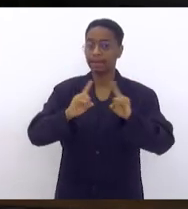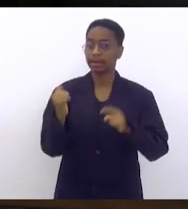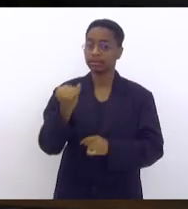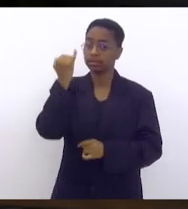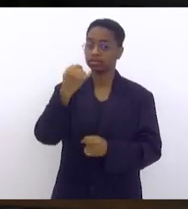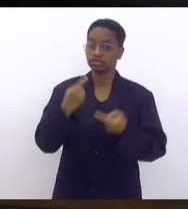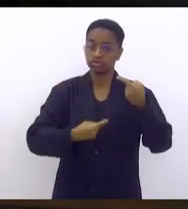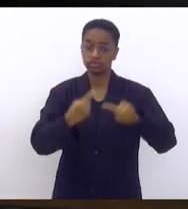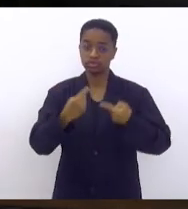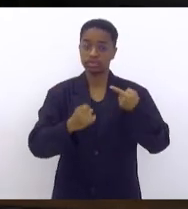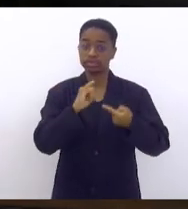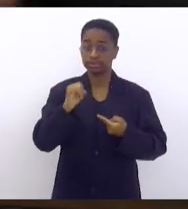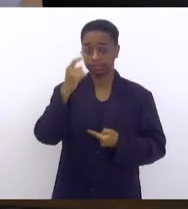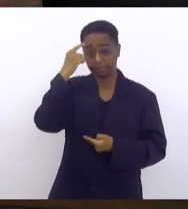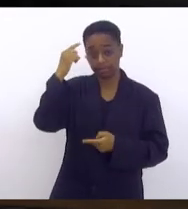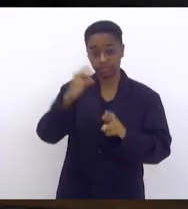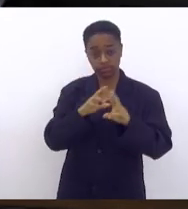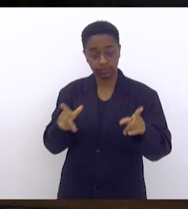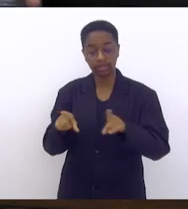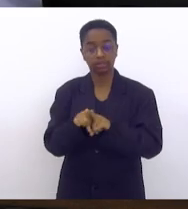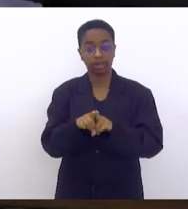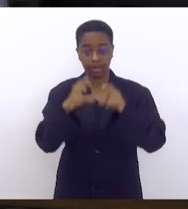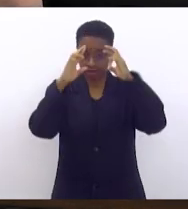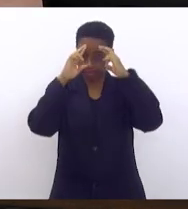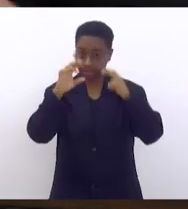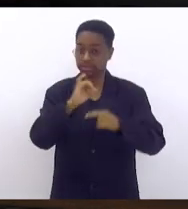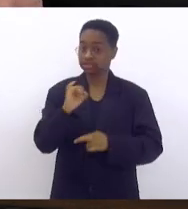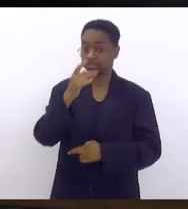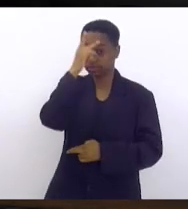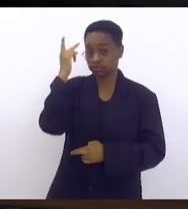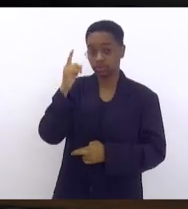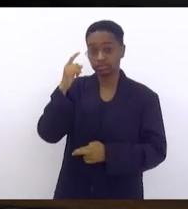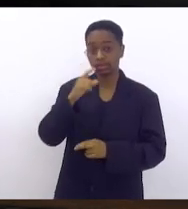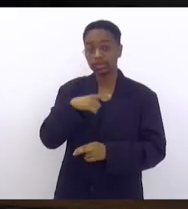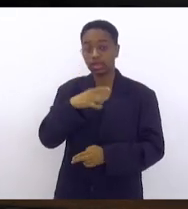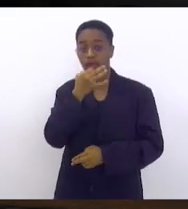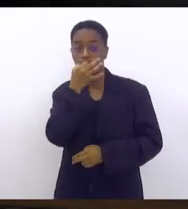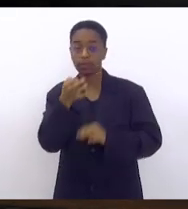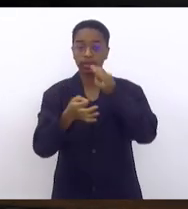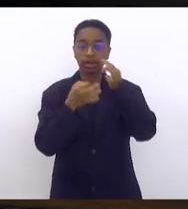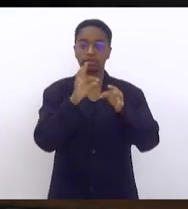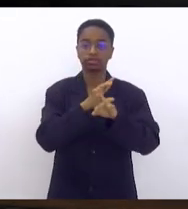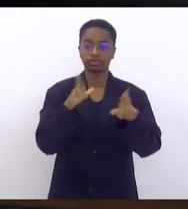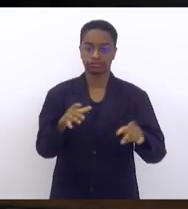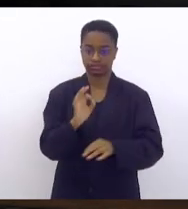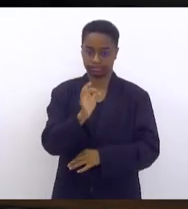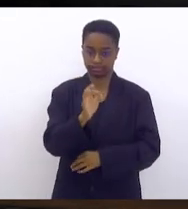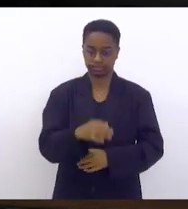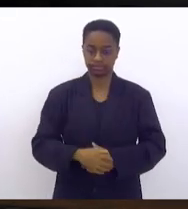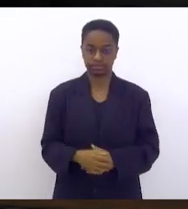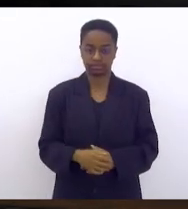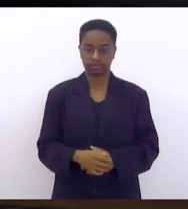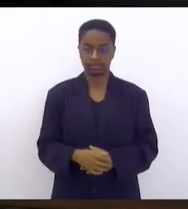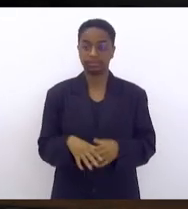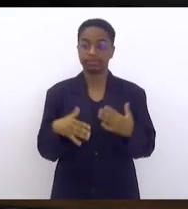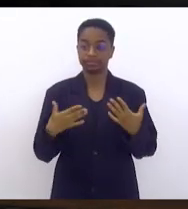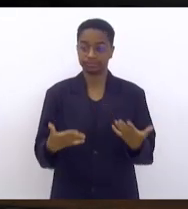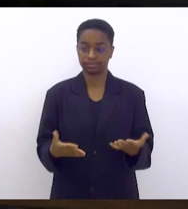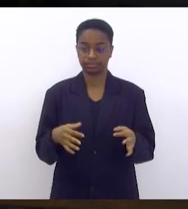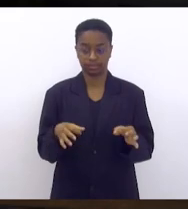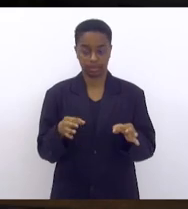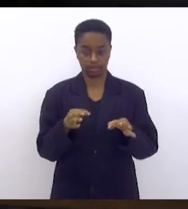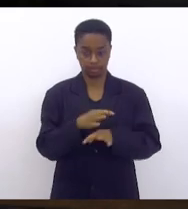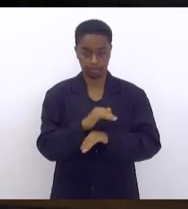quem é diferente. E de respeitar quando a pessoa pensa diferente de você. Ponto. Né? Então, dito isso,